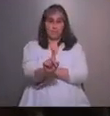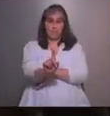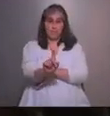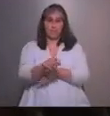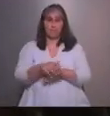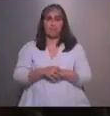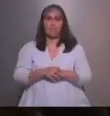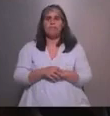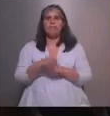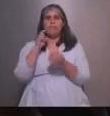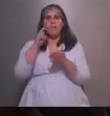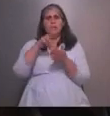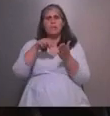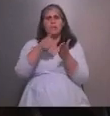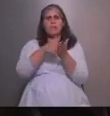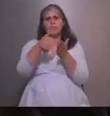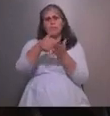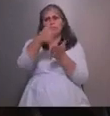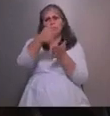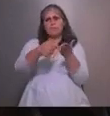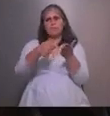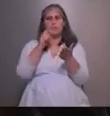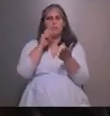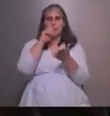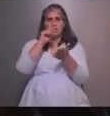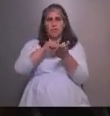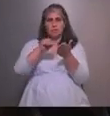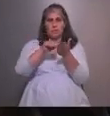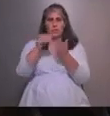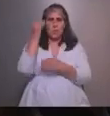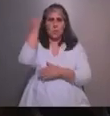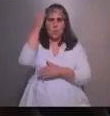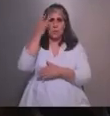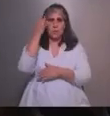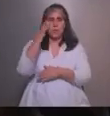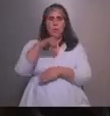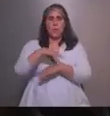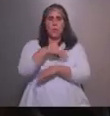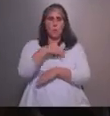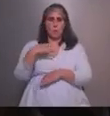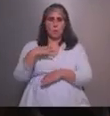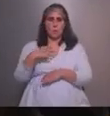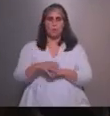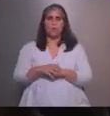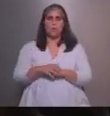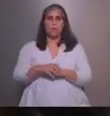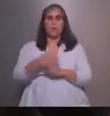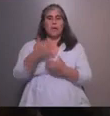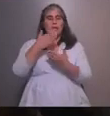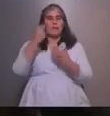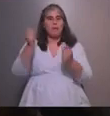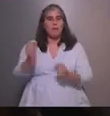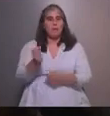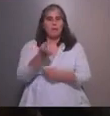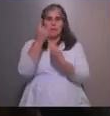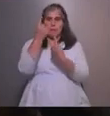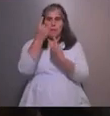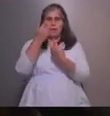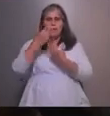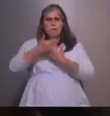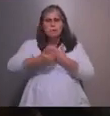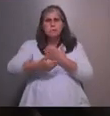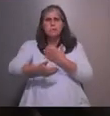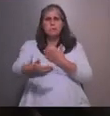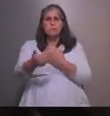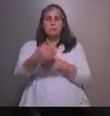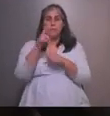Do Evangelho segundo São Lucas. No primeiro dia da semana, ao romper da alva, as mulheres foram